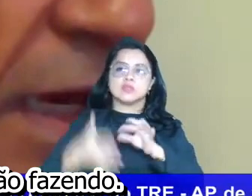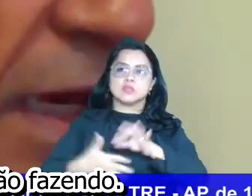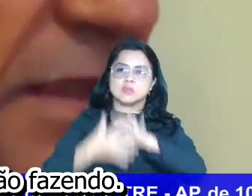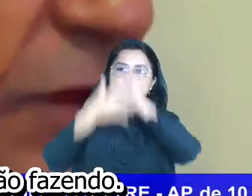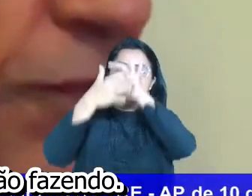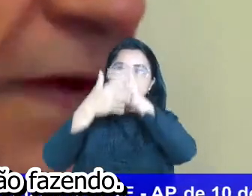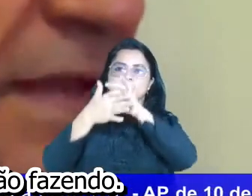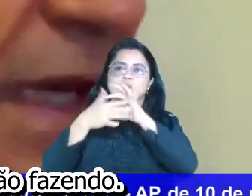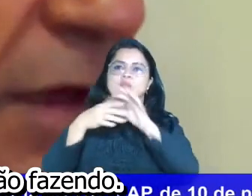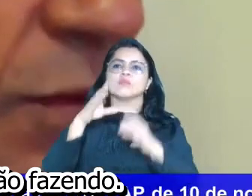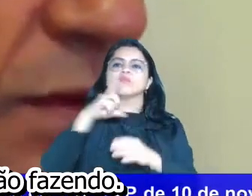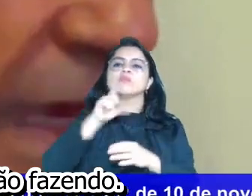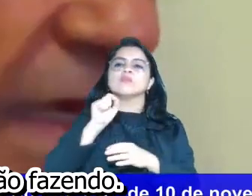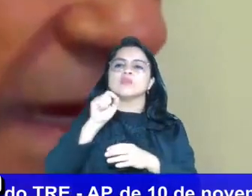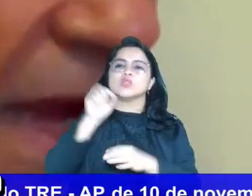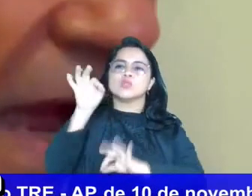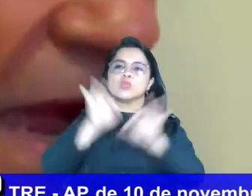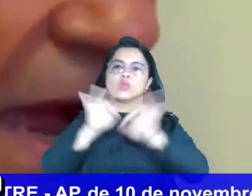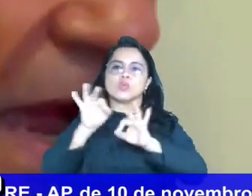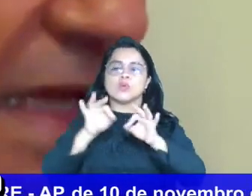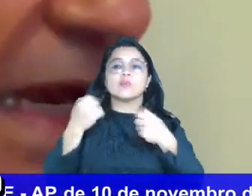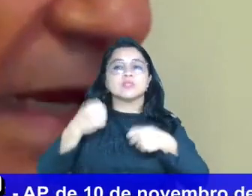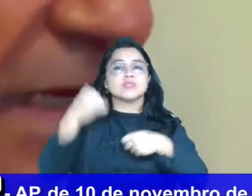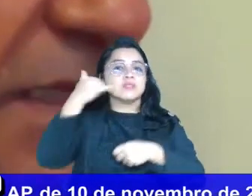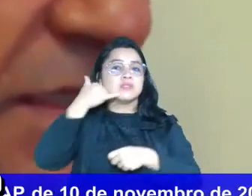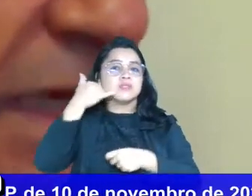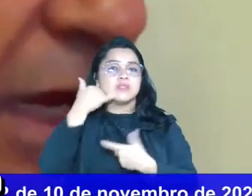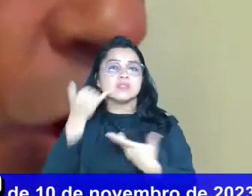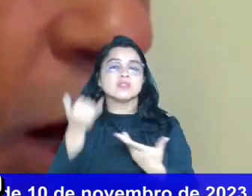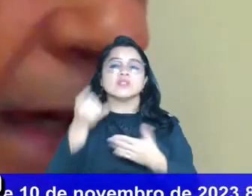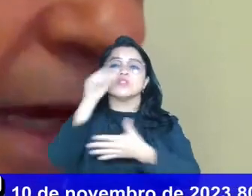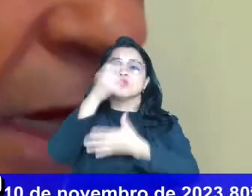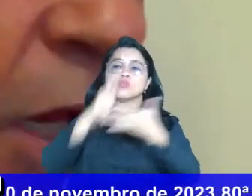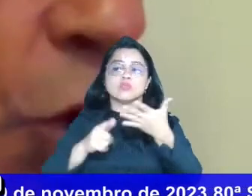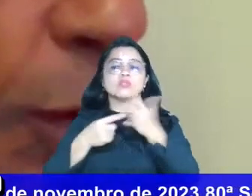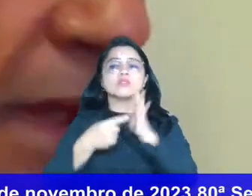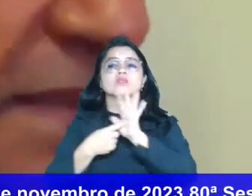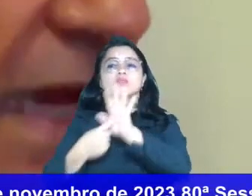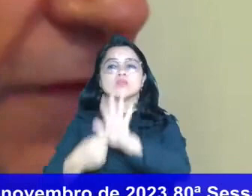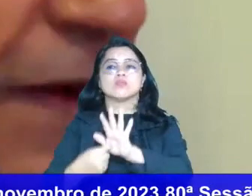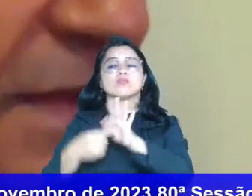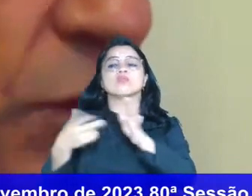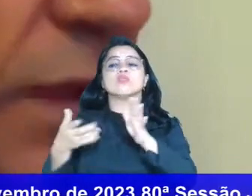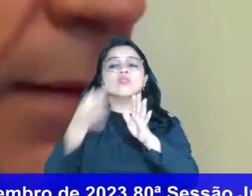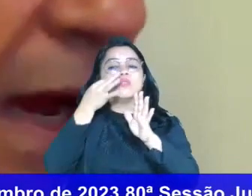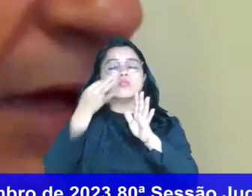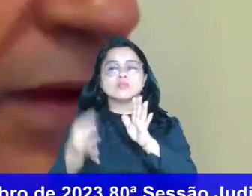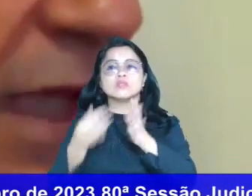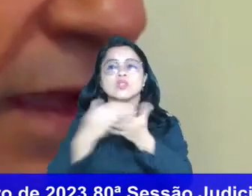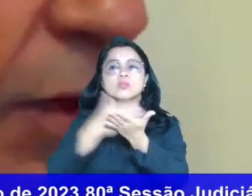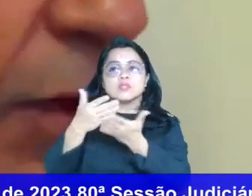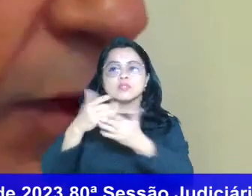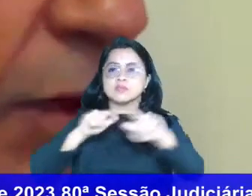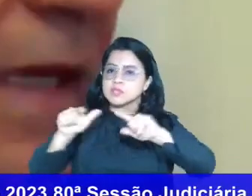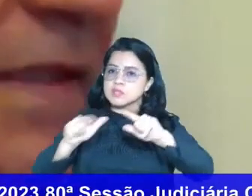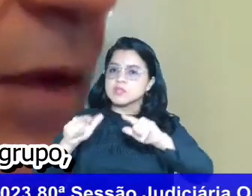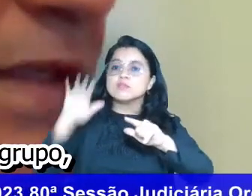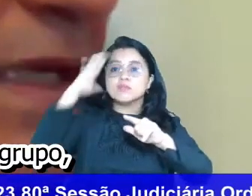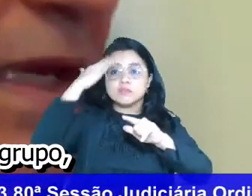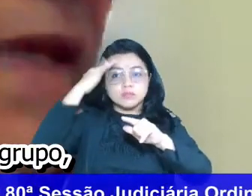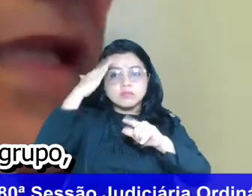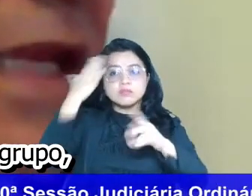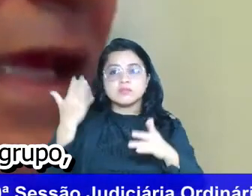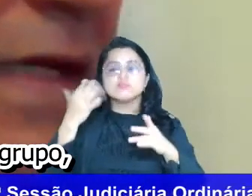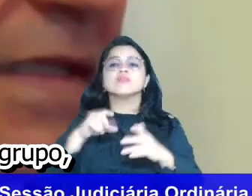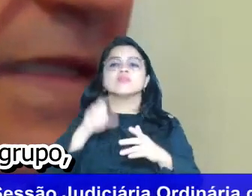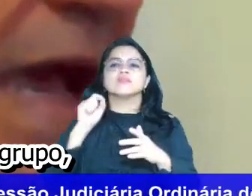lideranças deles estão fazendo, tem que ligar, passar a lista e dizer, olha, começar a fazer o trabalho, entendeu? Quem